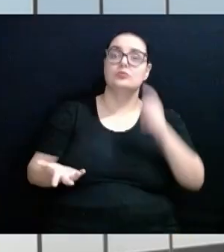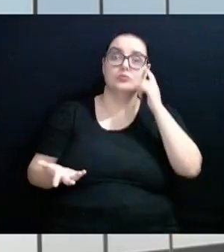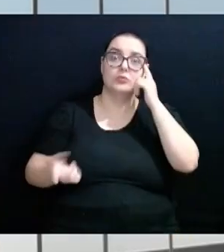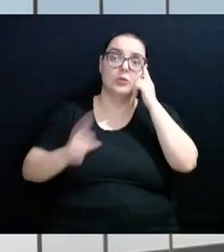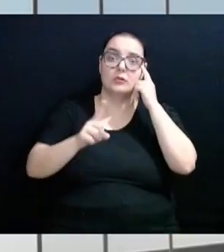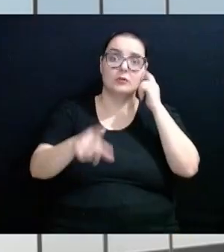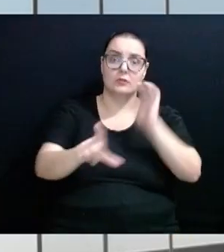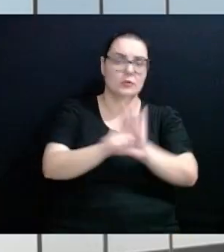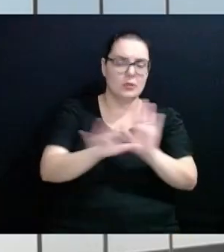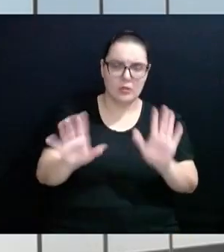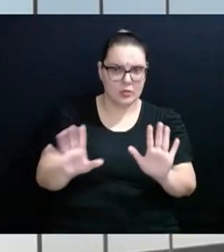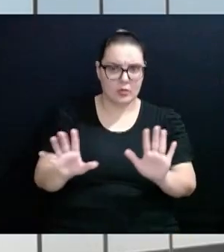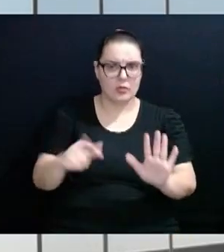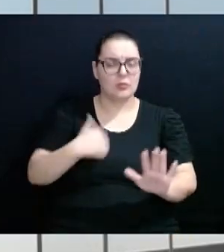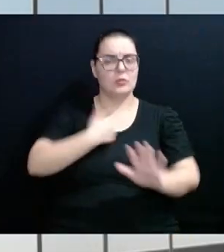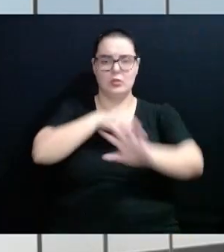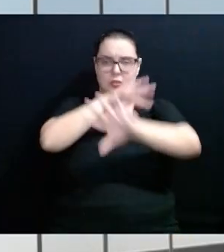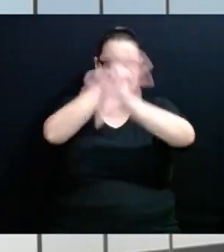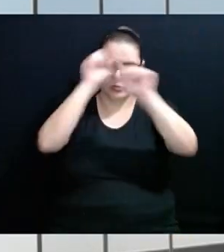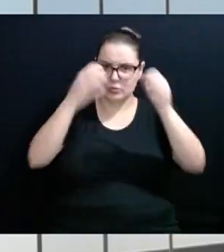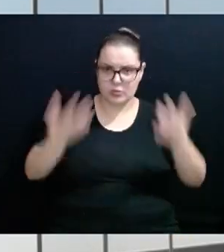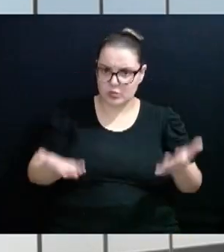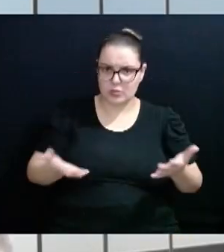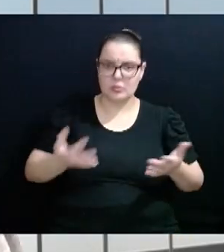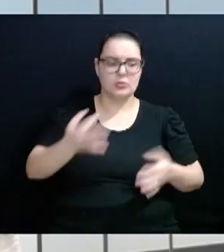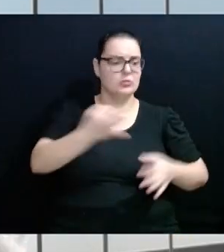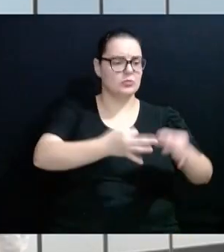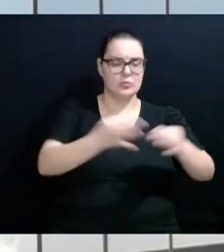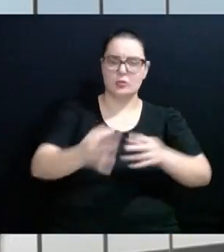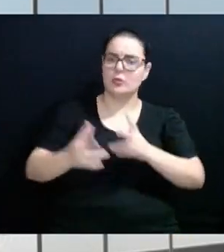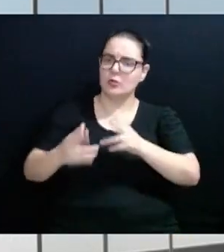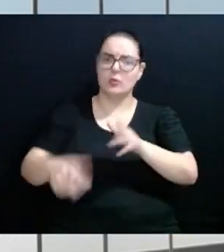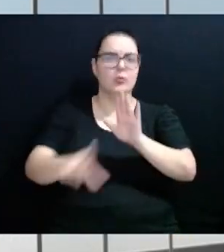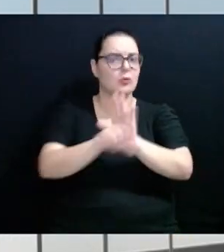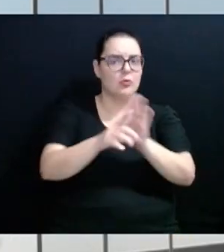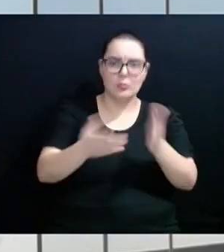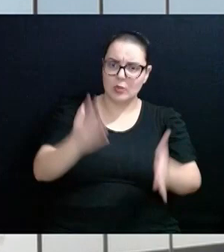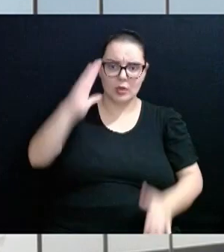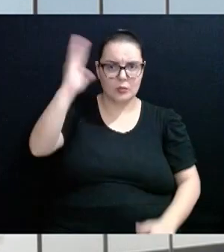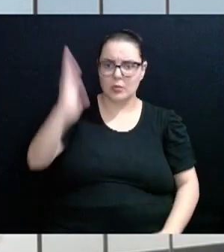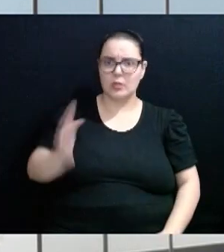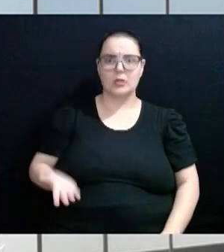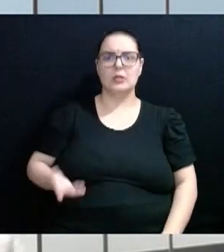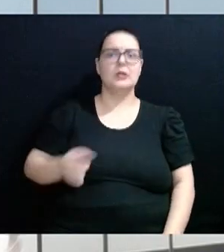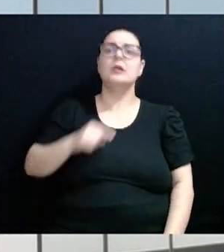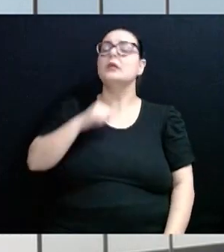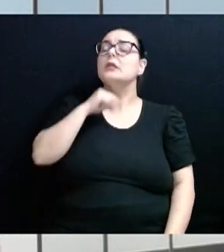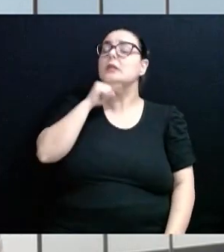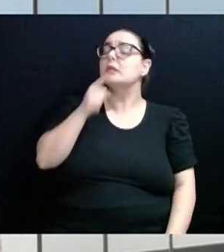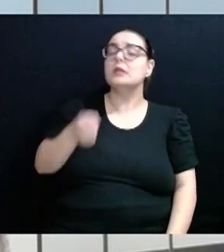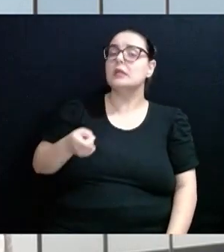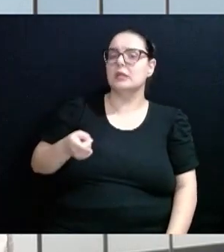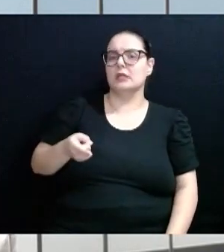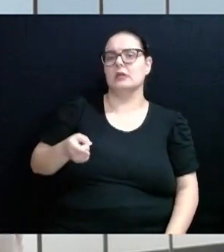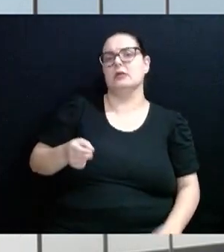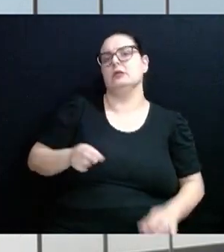nossos tribunais estão julgando de acordo com a lei brasileira e não cabe a ninguém fora do Brasil